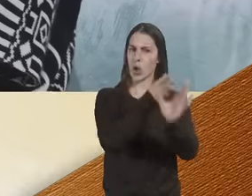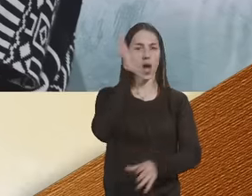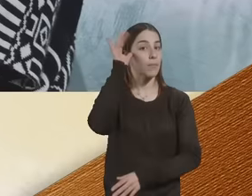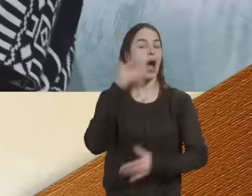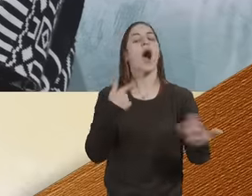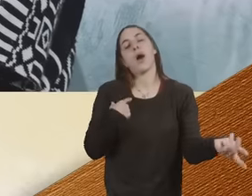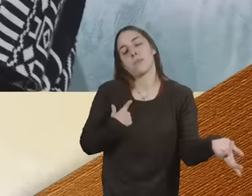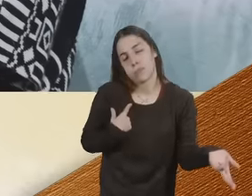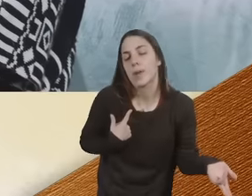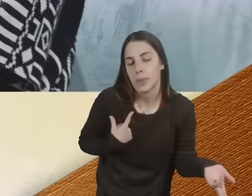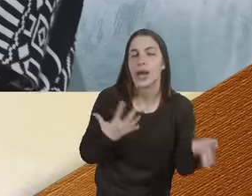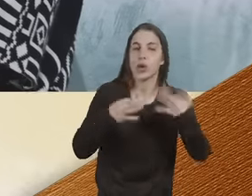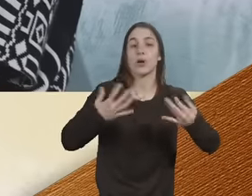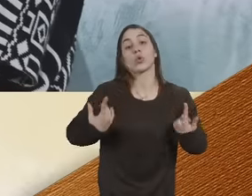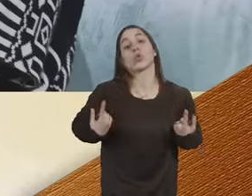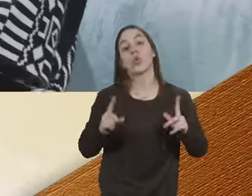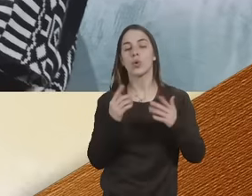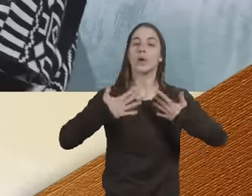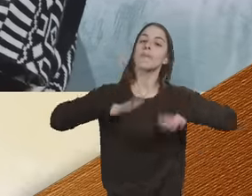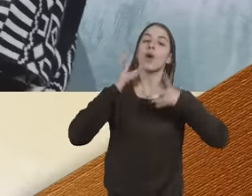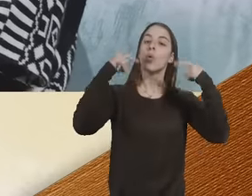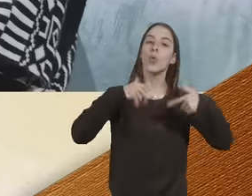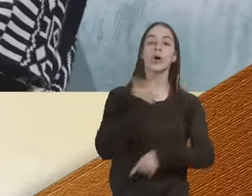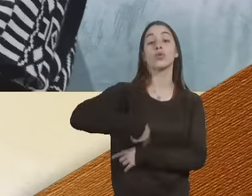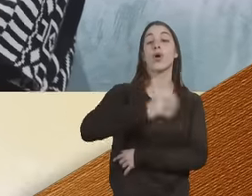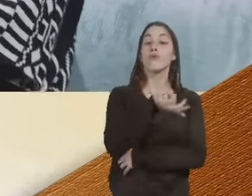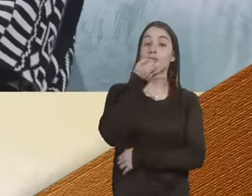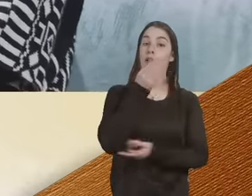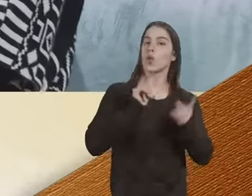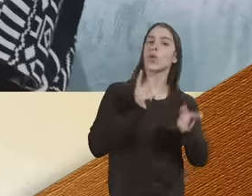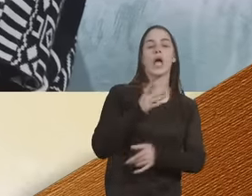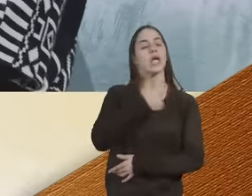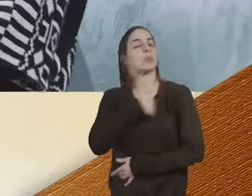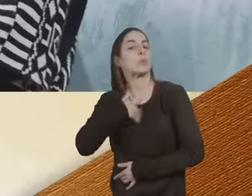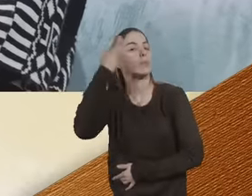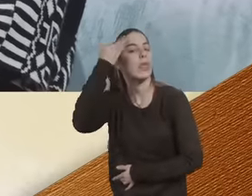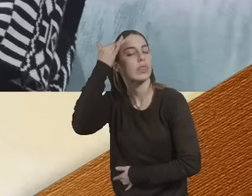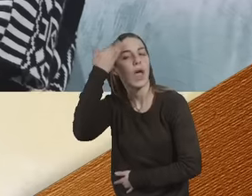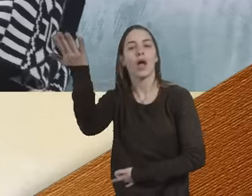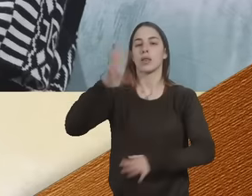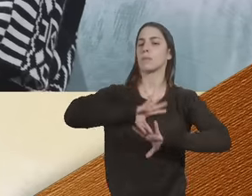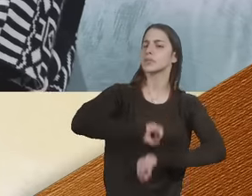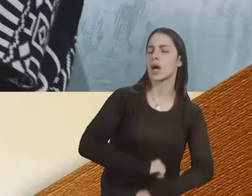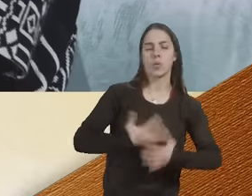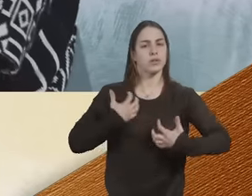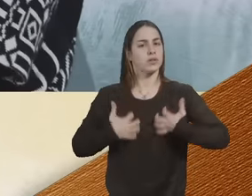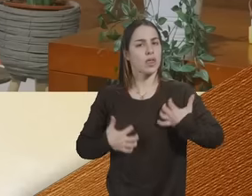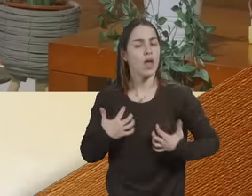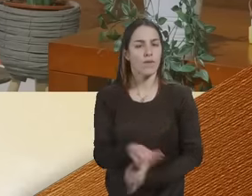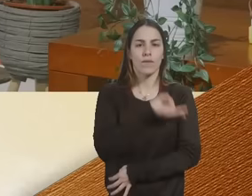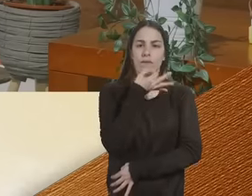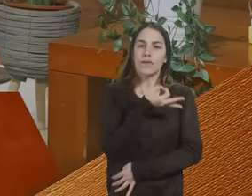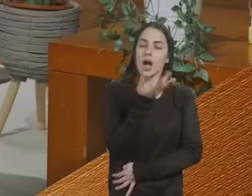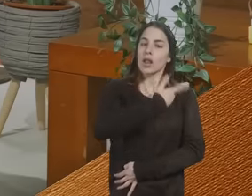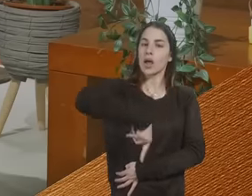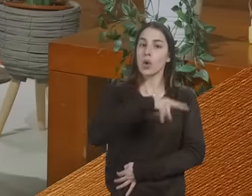algo muito comum, mas hoje em dia, no mundo em que se fala muito de saúde mental, de depressão, de ansiedade, tende-se